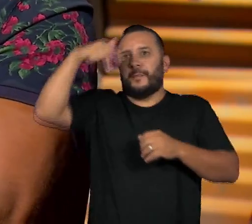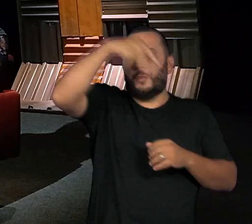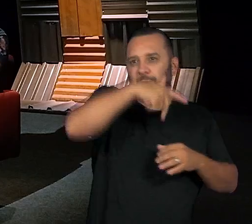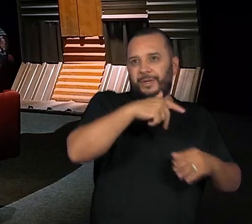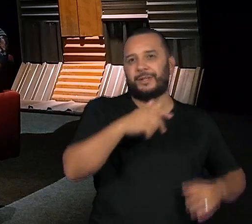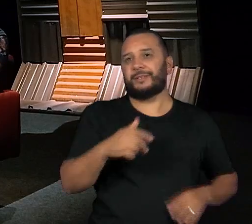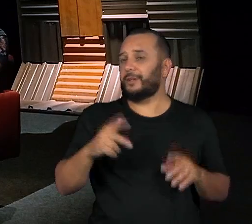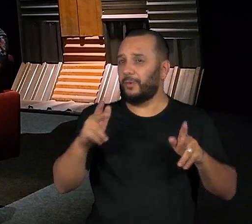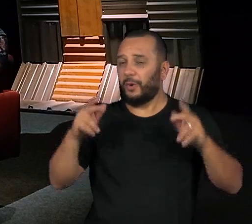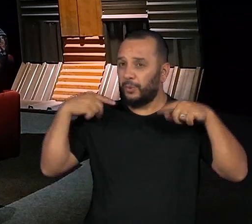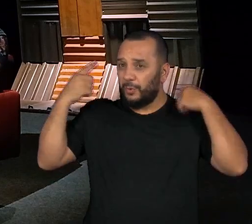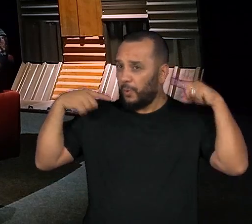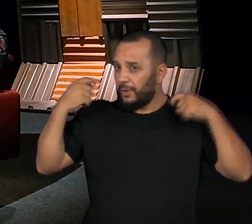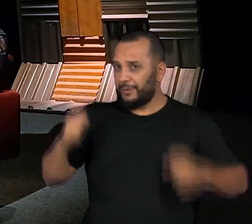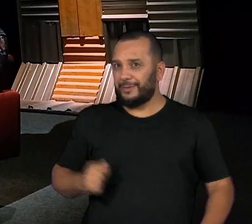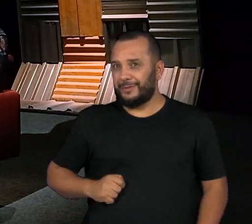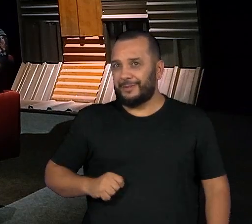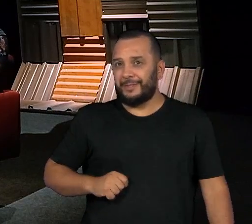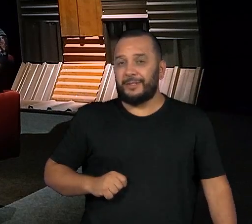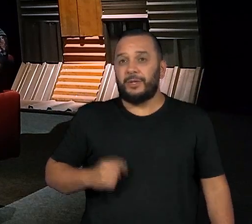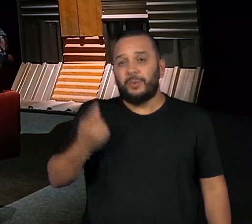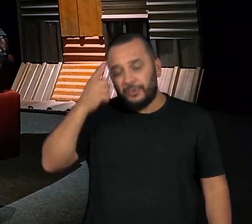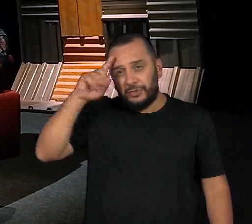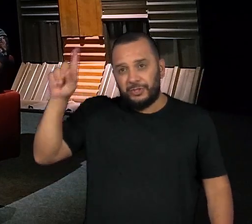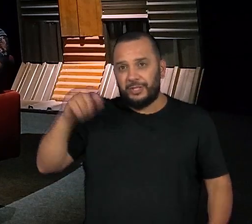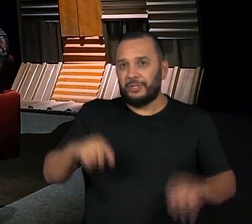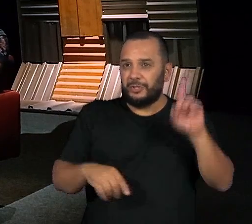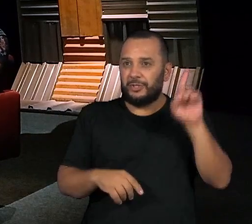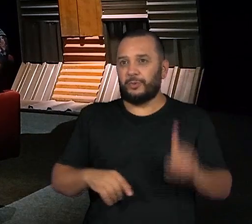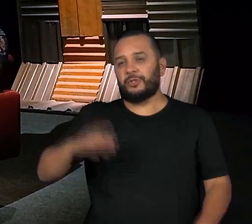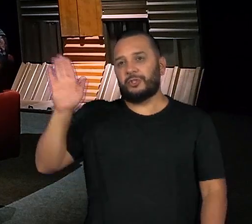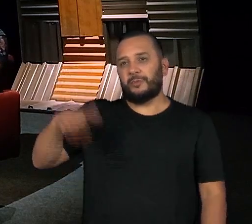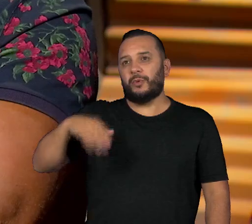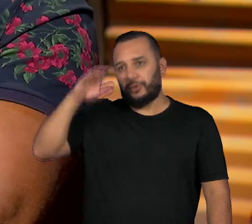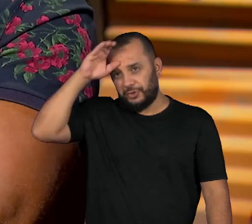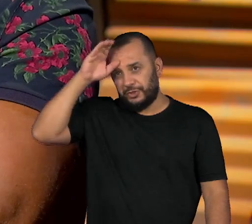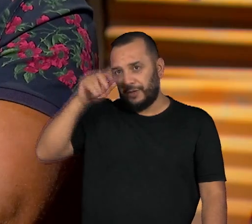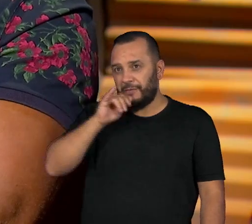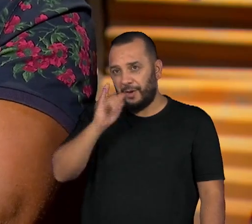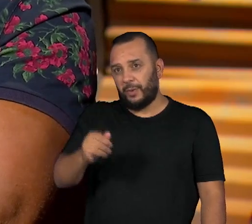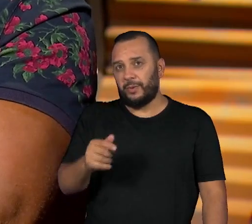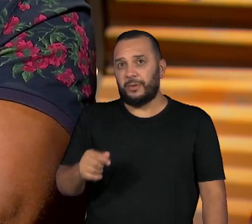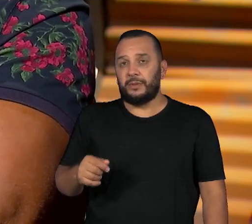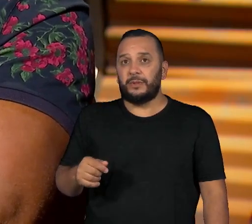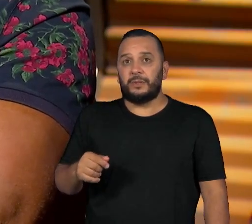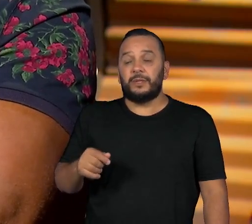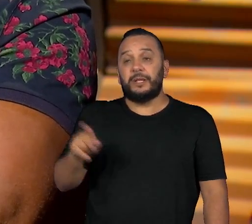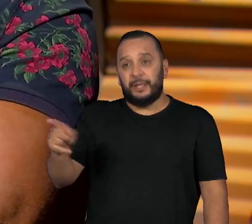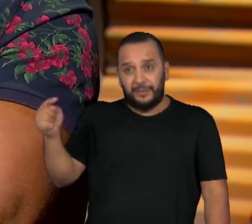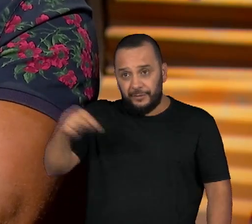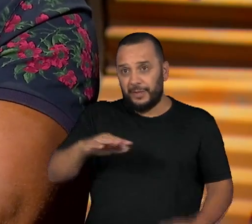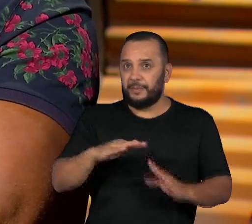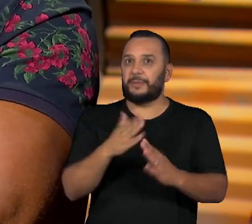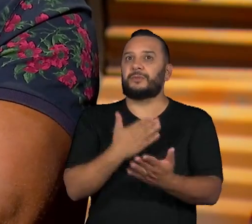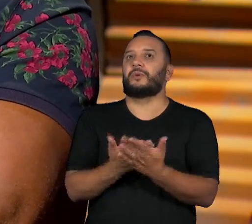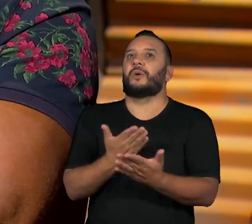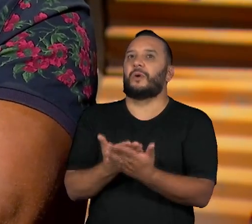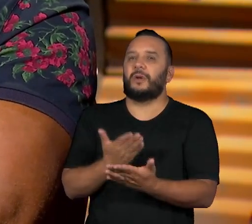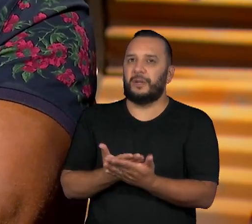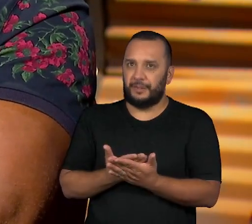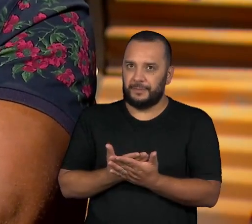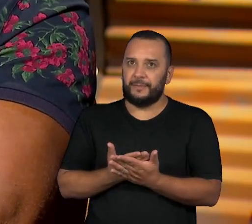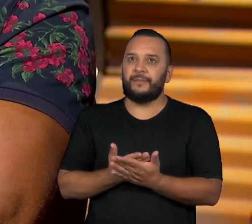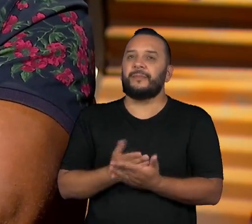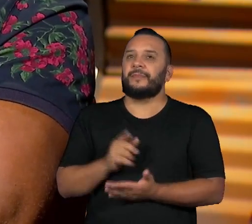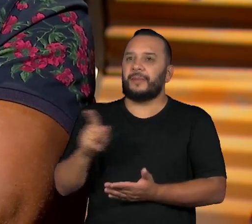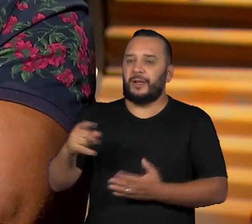de doido. E aí chegou um dia que a diretora chamou minha tia na escola. Falou, olha, ele vem pra escola,